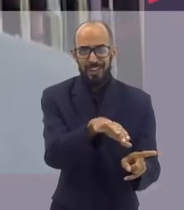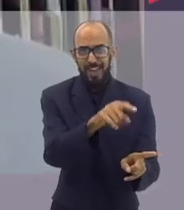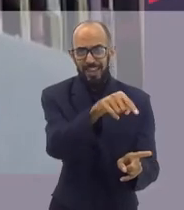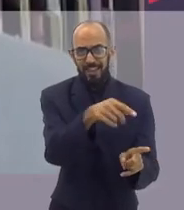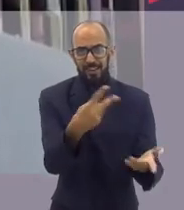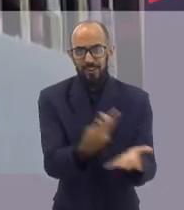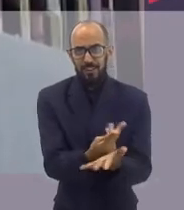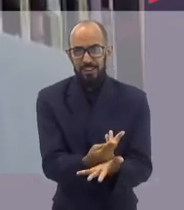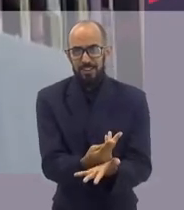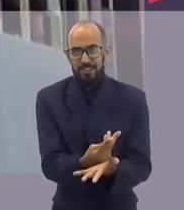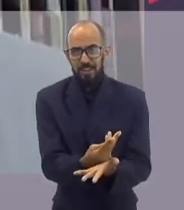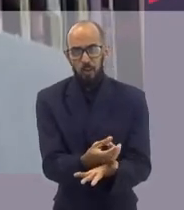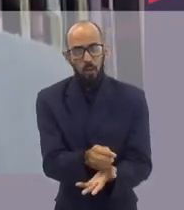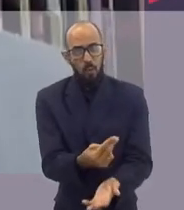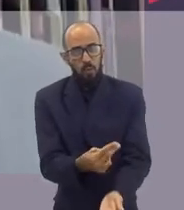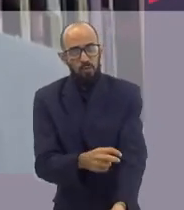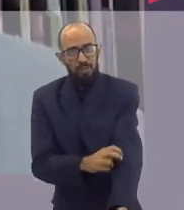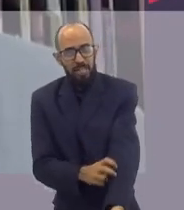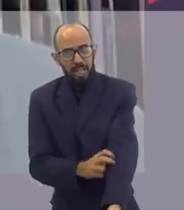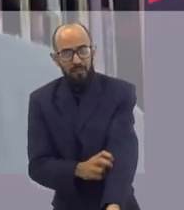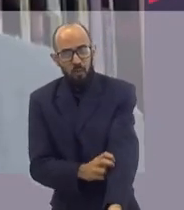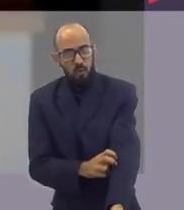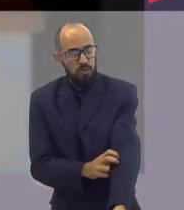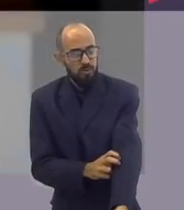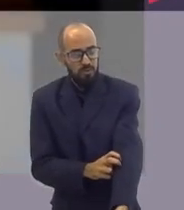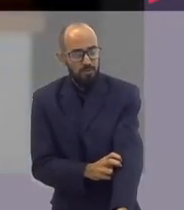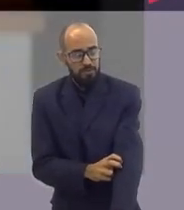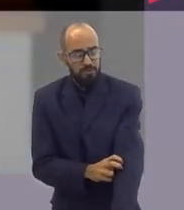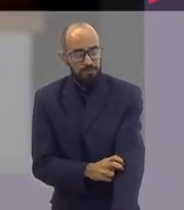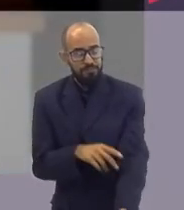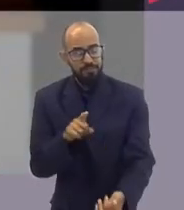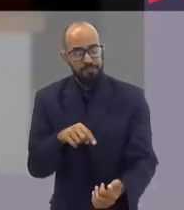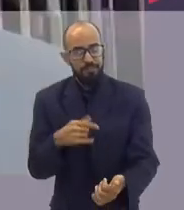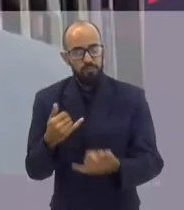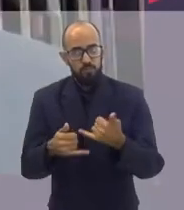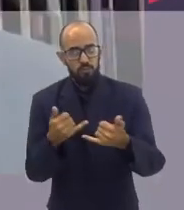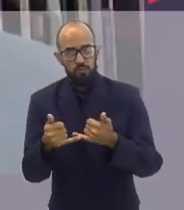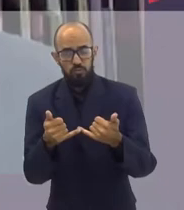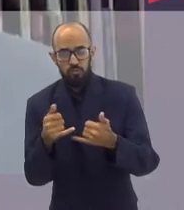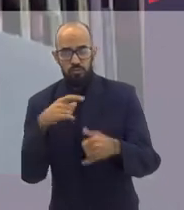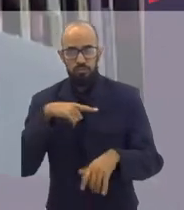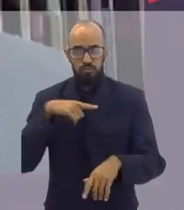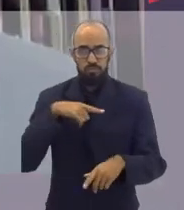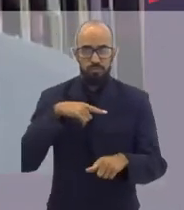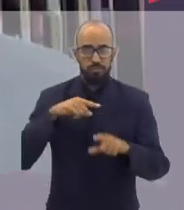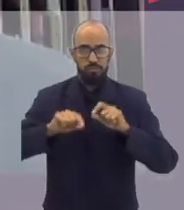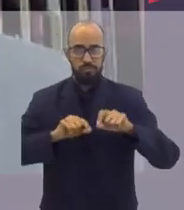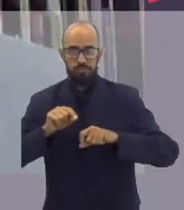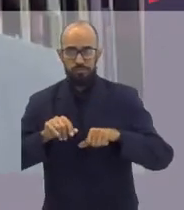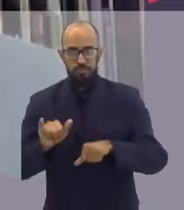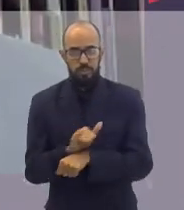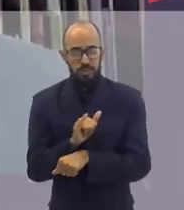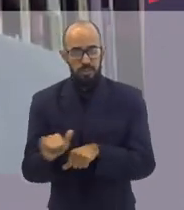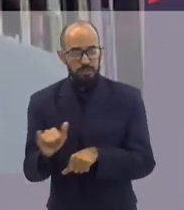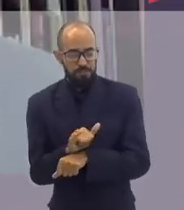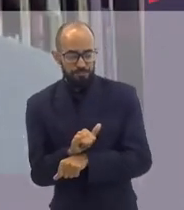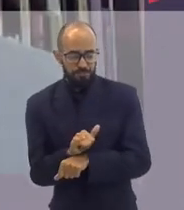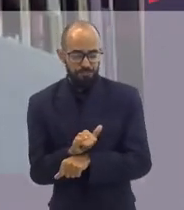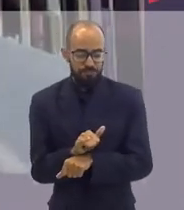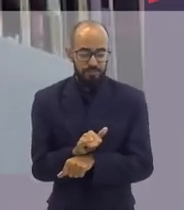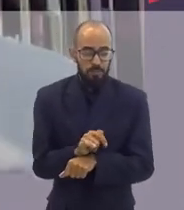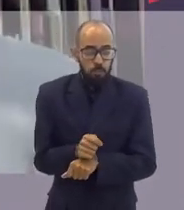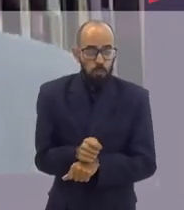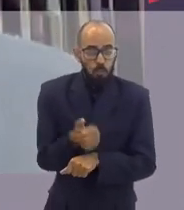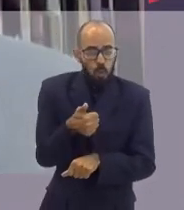da aula um ataque o outro, não quer que ninguém fique nervoso com isso, né? Então o jogo tem poucas maneiras de criar